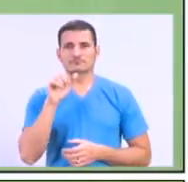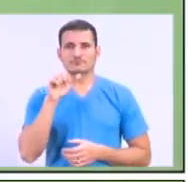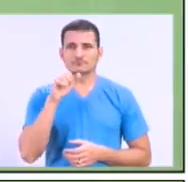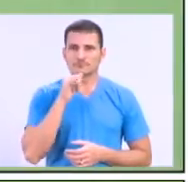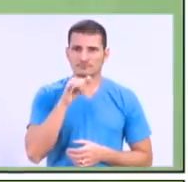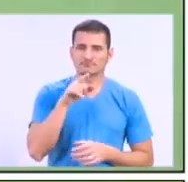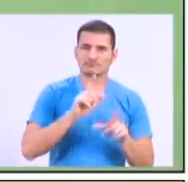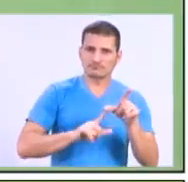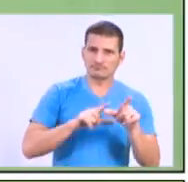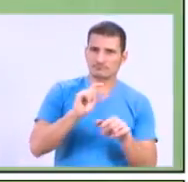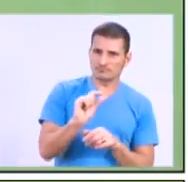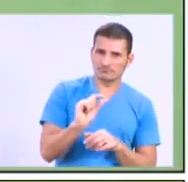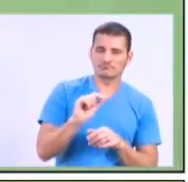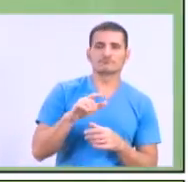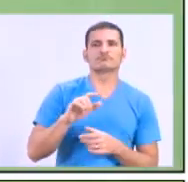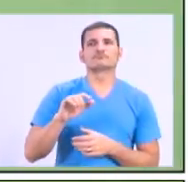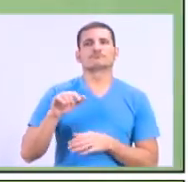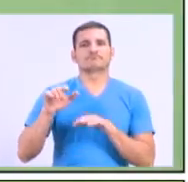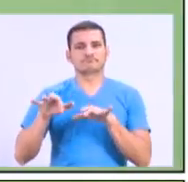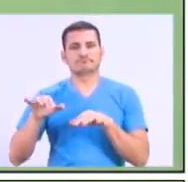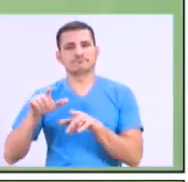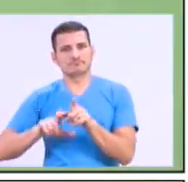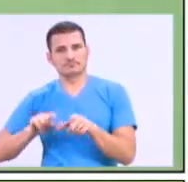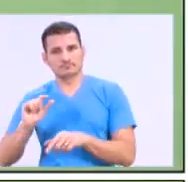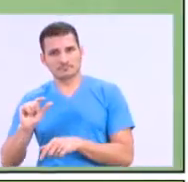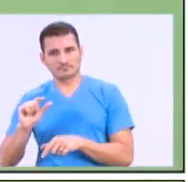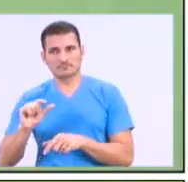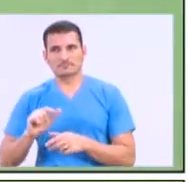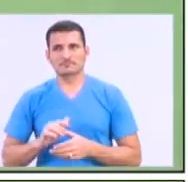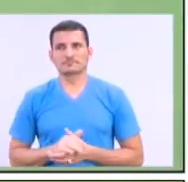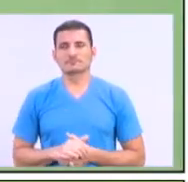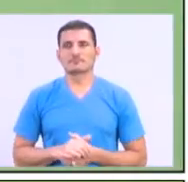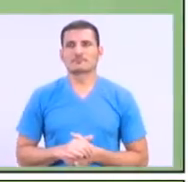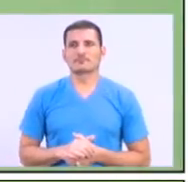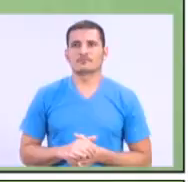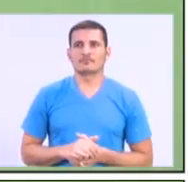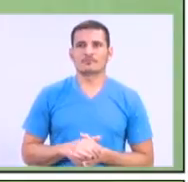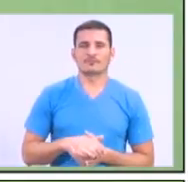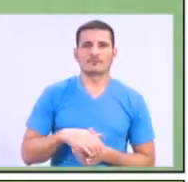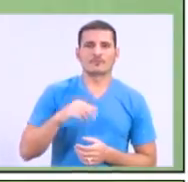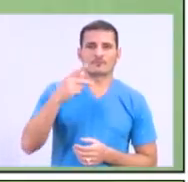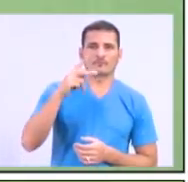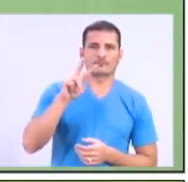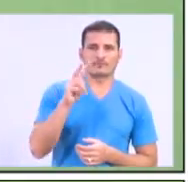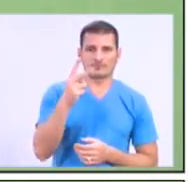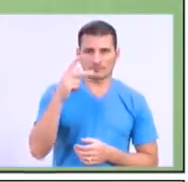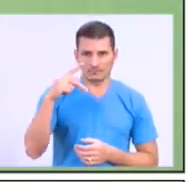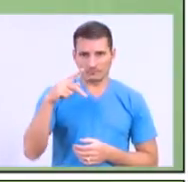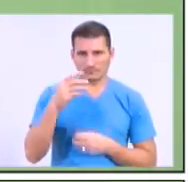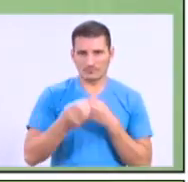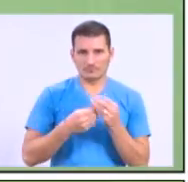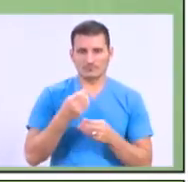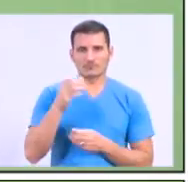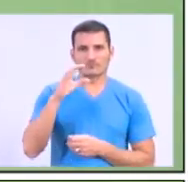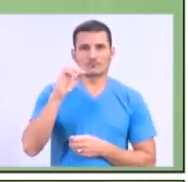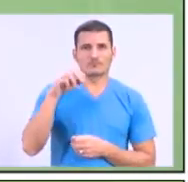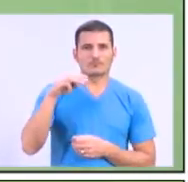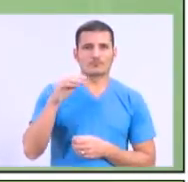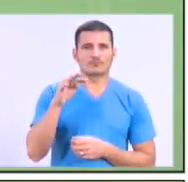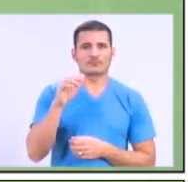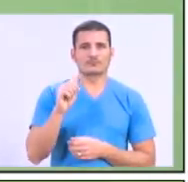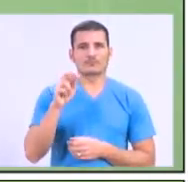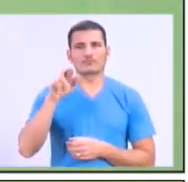escrever em maiúsculo. A gente tem a questão dos comentários. Comentários em PHP, você pode utilizar // para